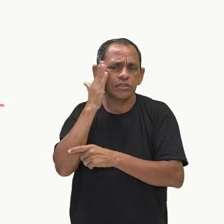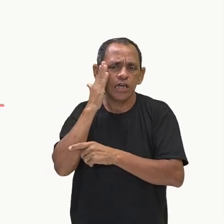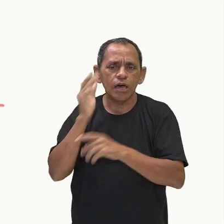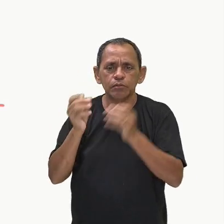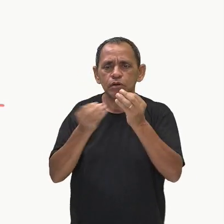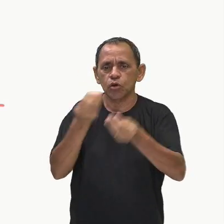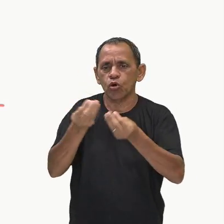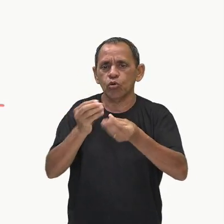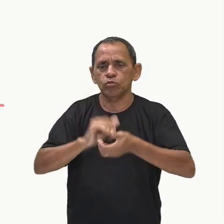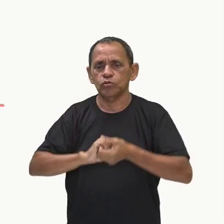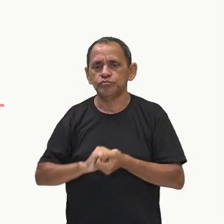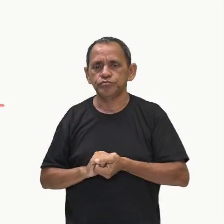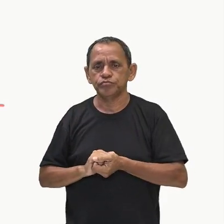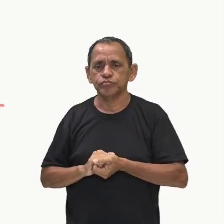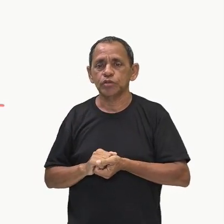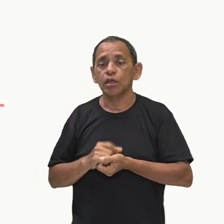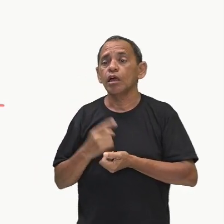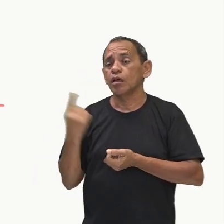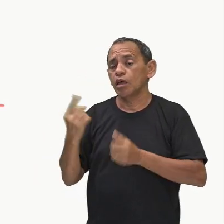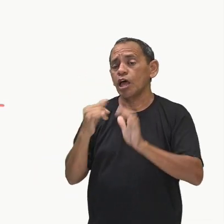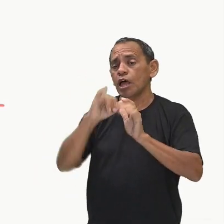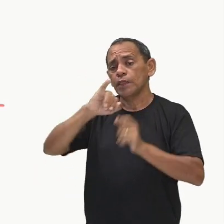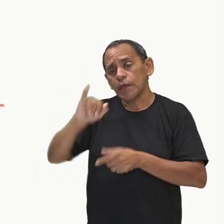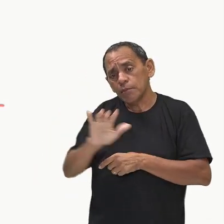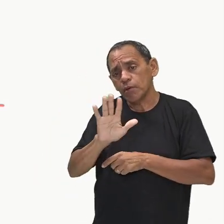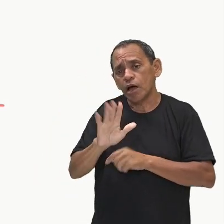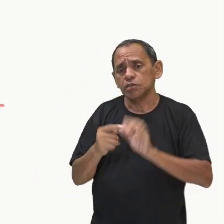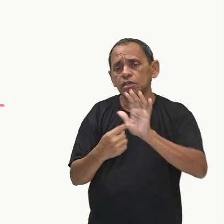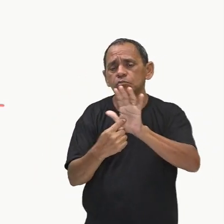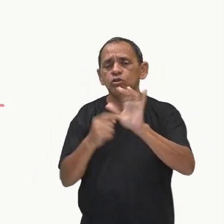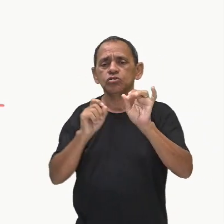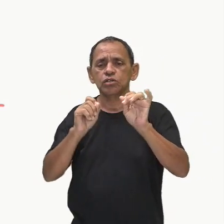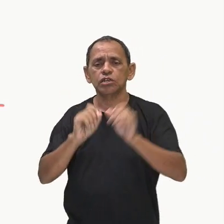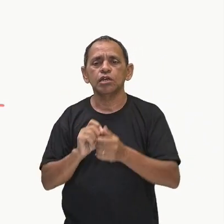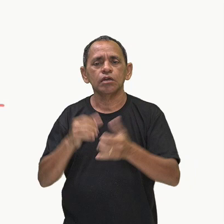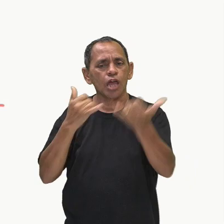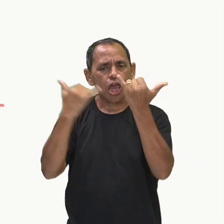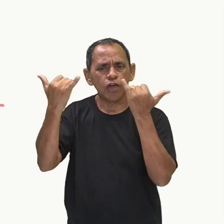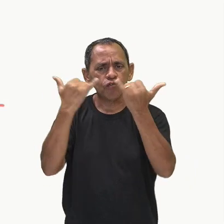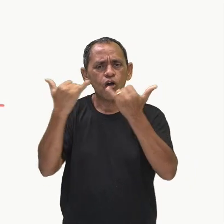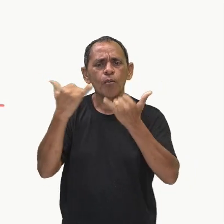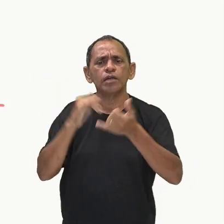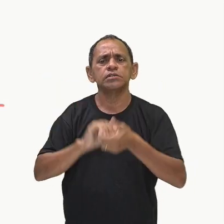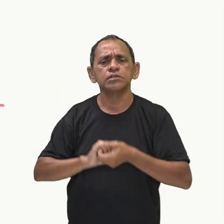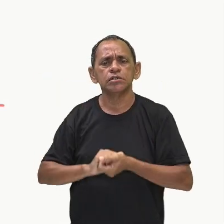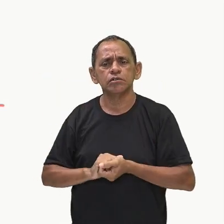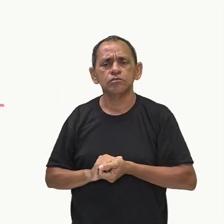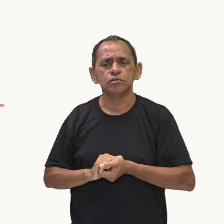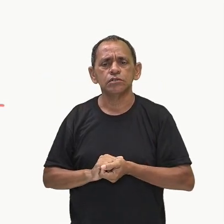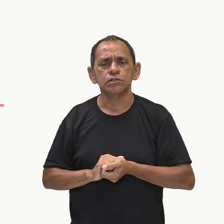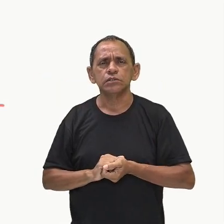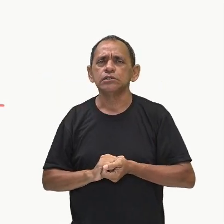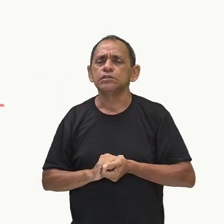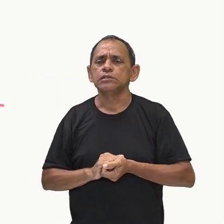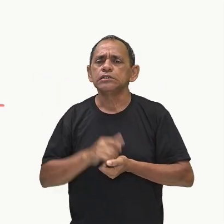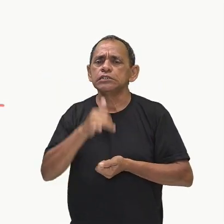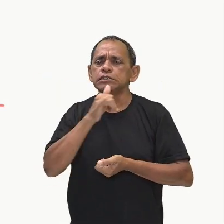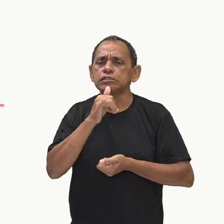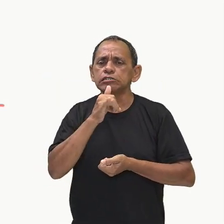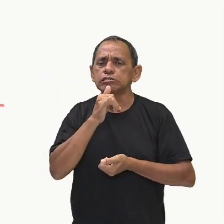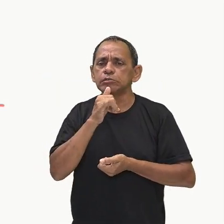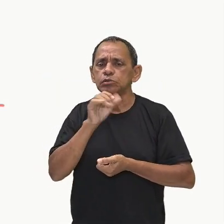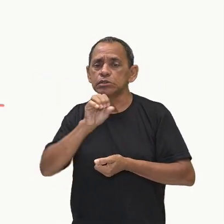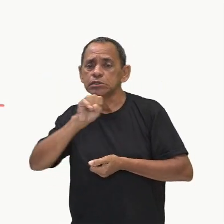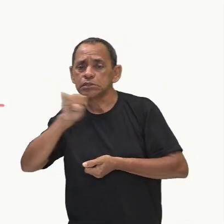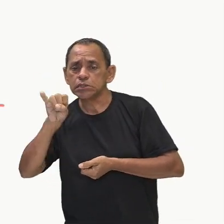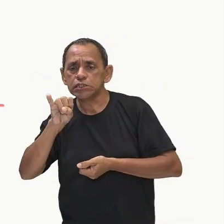dele, vou sinalizar aqui, uma informação que é como se fosse uma pecinha